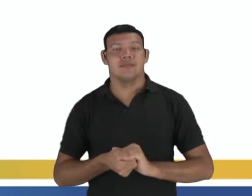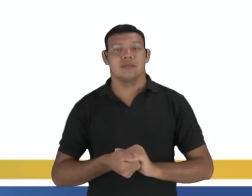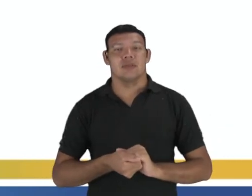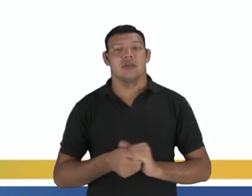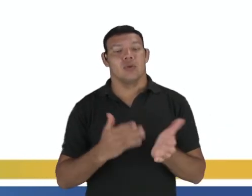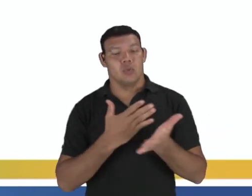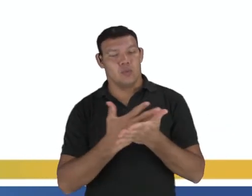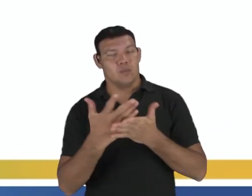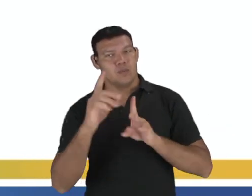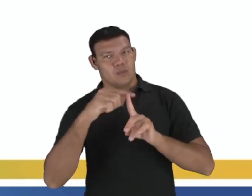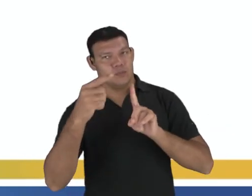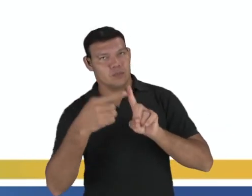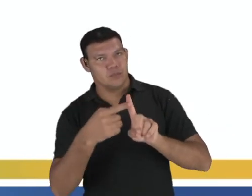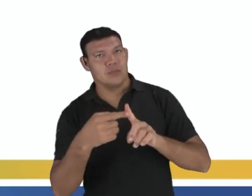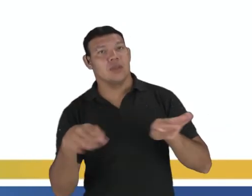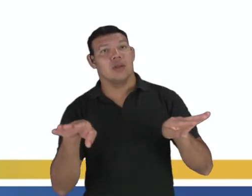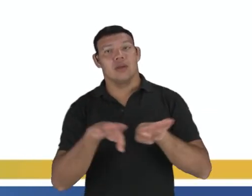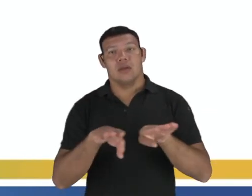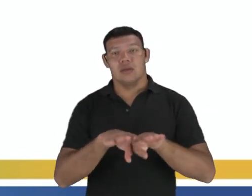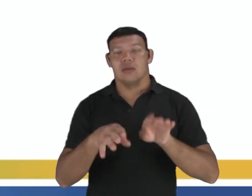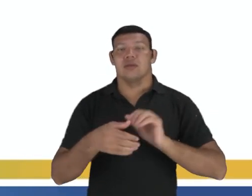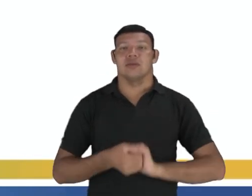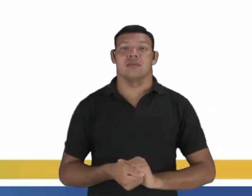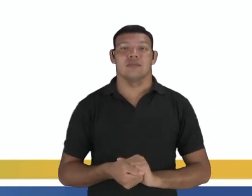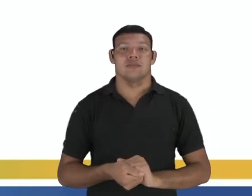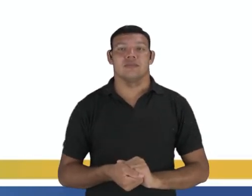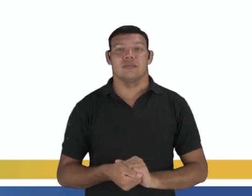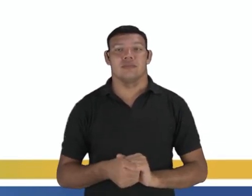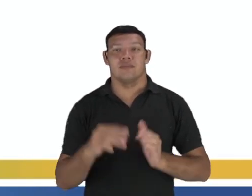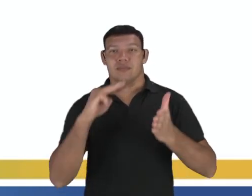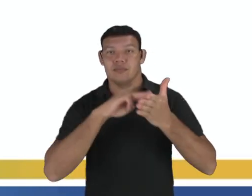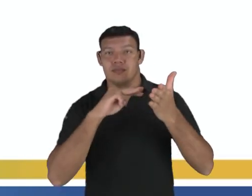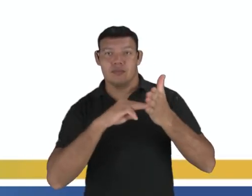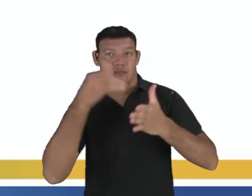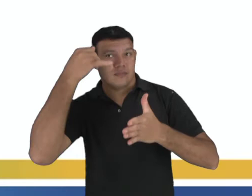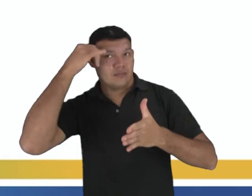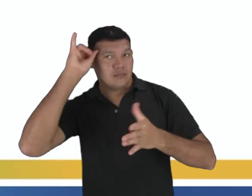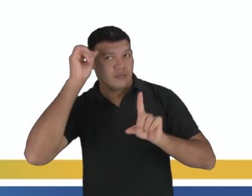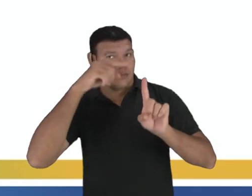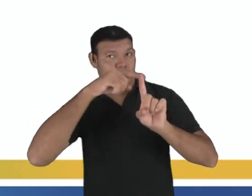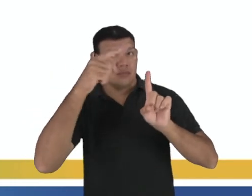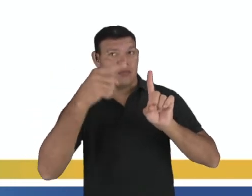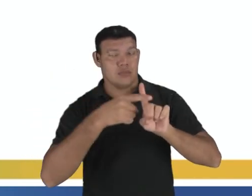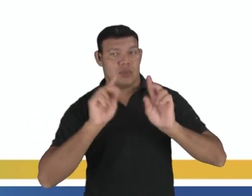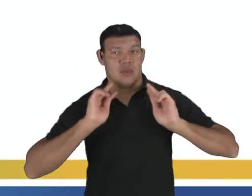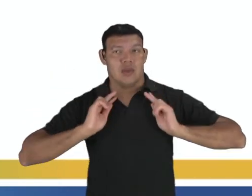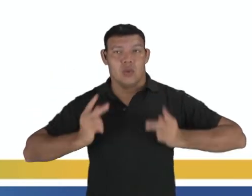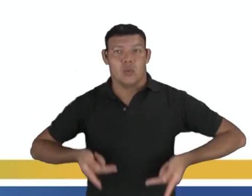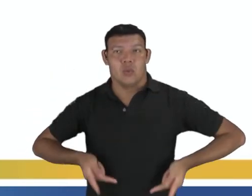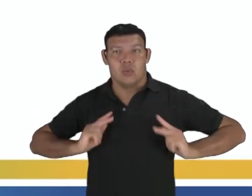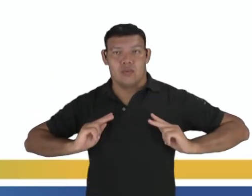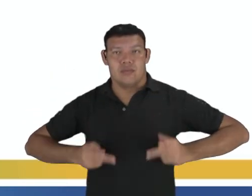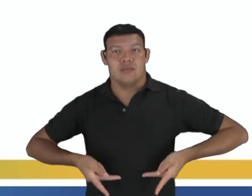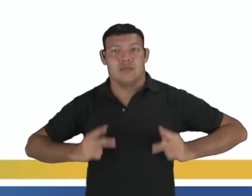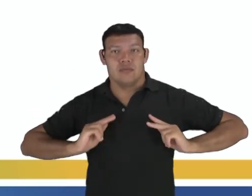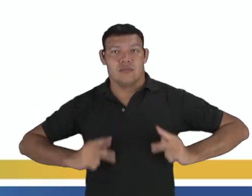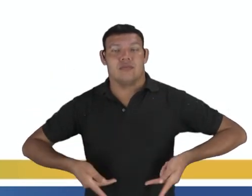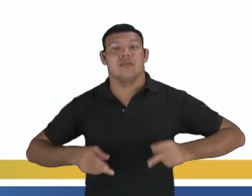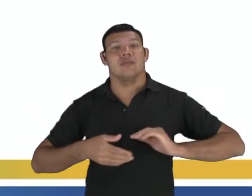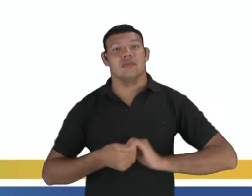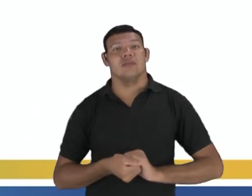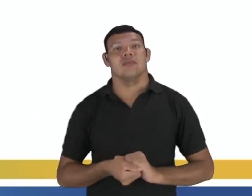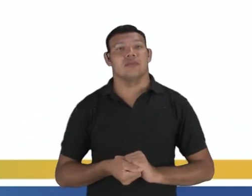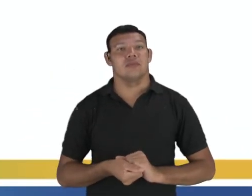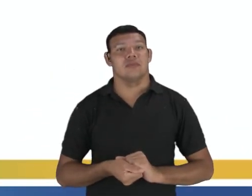processo da gravidez tá e nós temos também é métodos contraceptivos hormonais né no caso ali na telinha